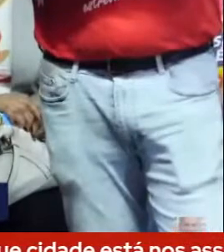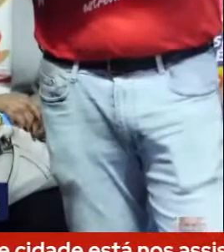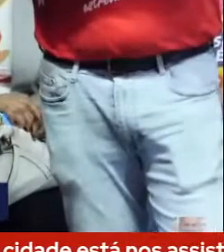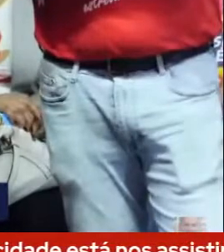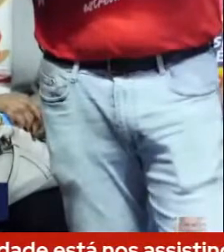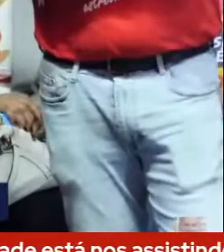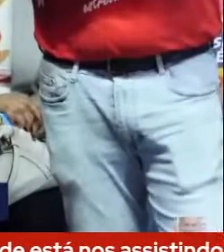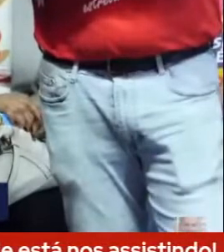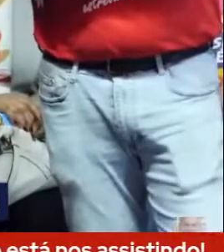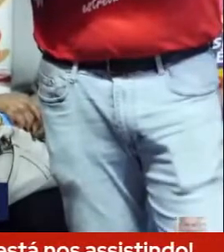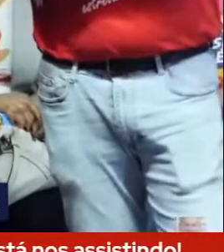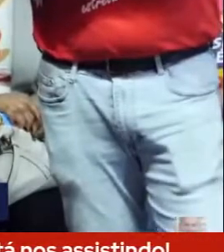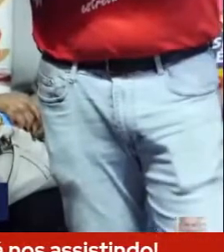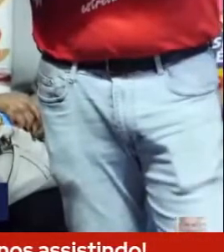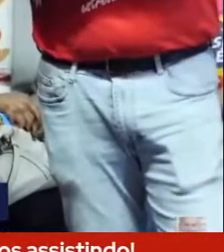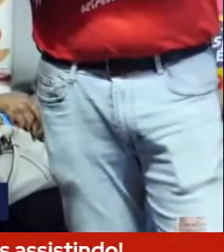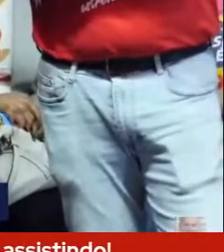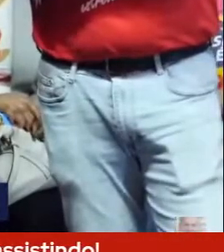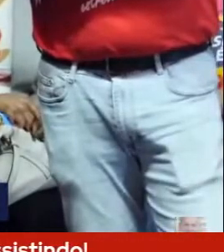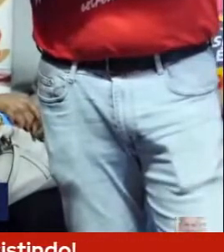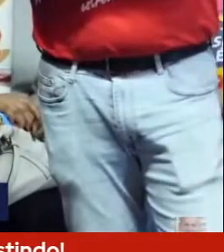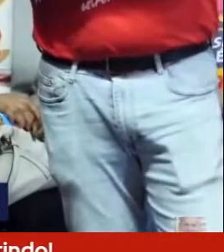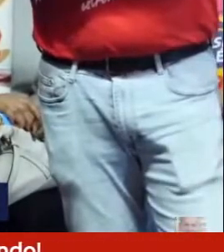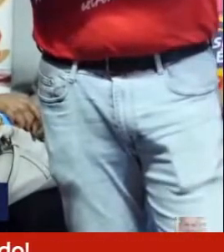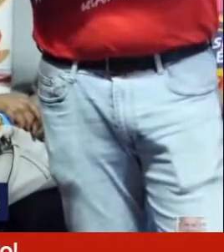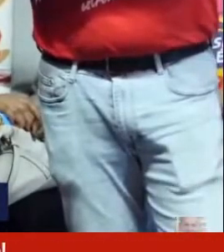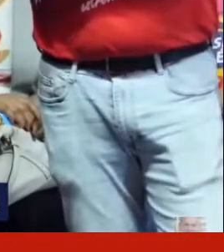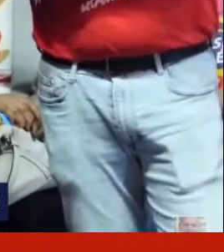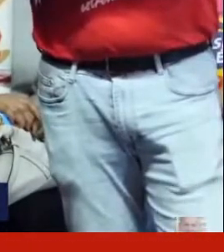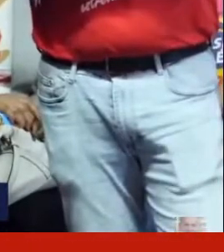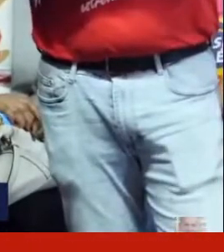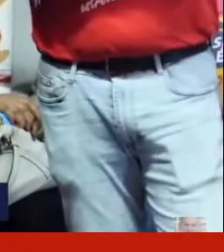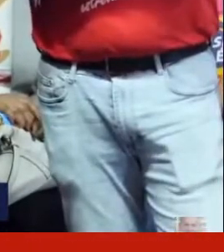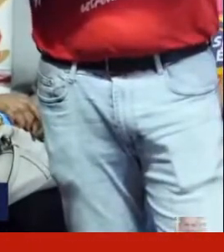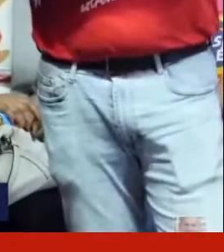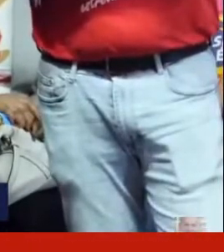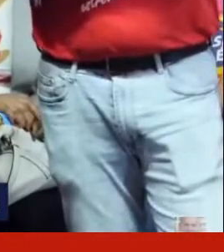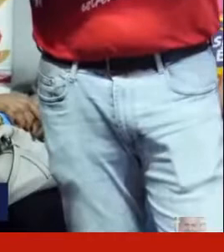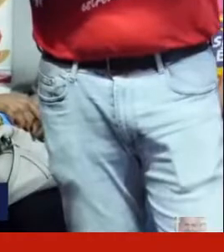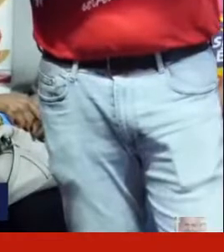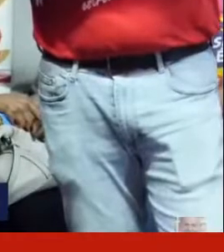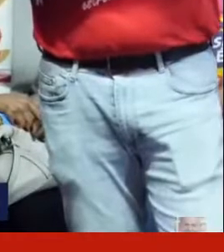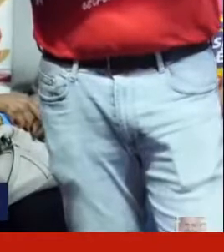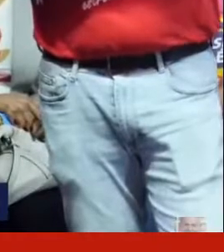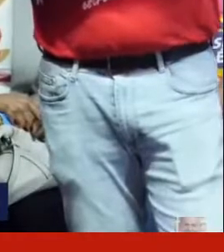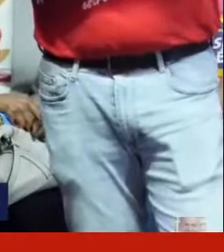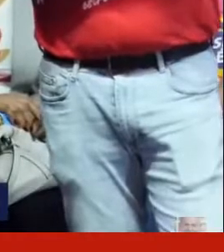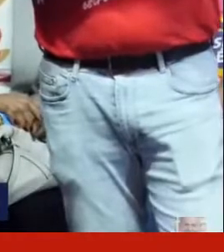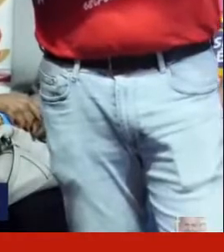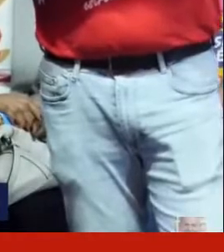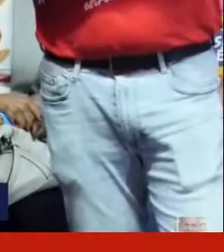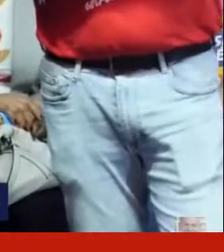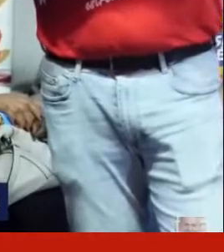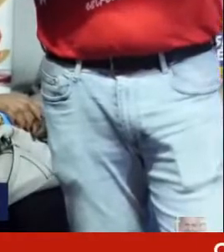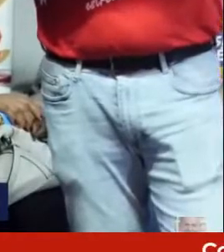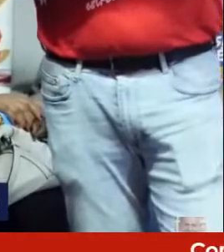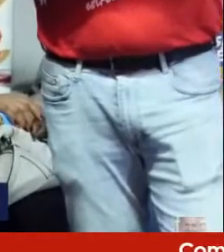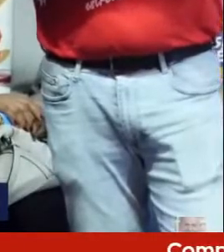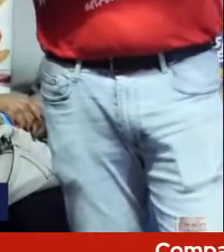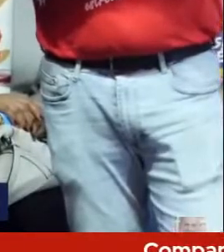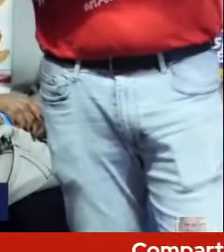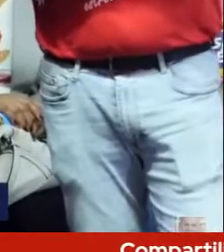todo emprego se perde 7, né? 30% dos desempregados no nosso país são